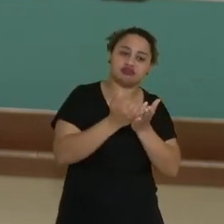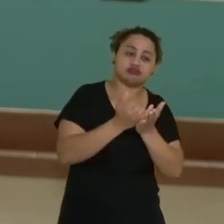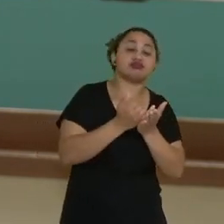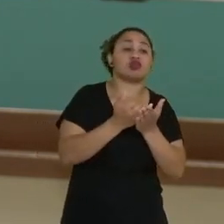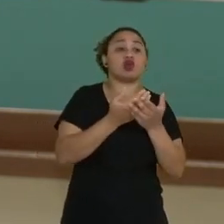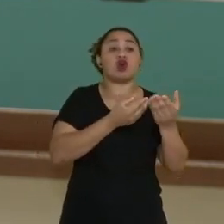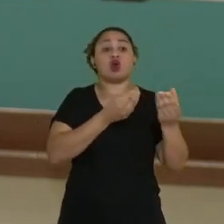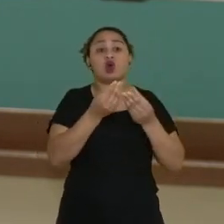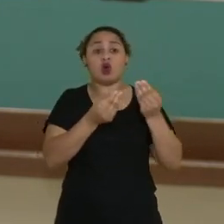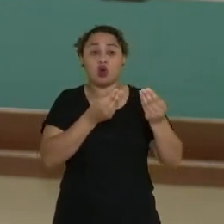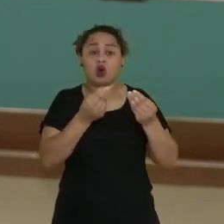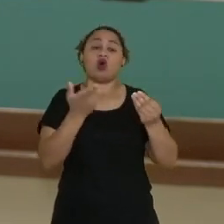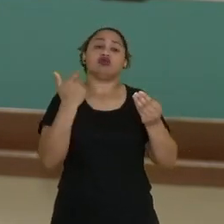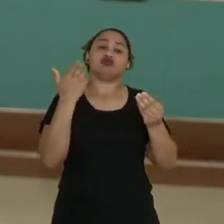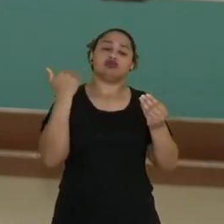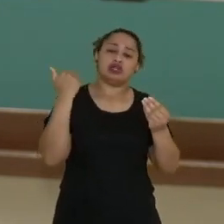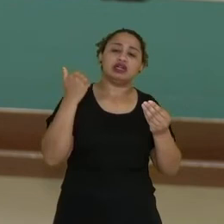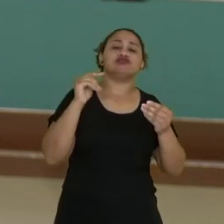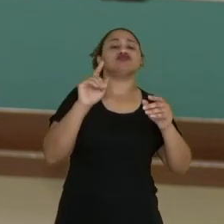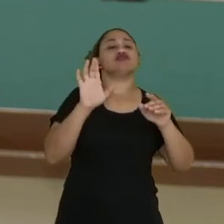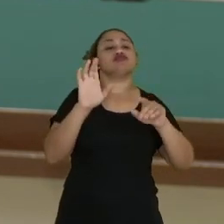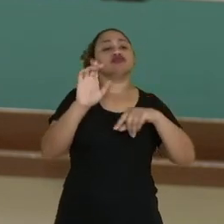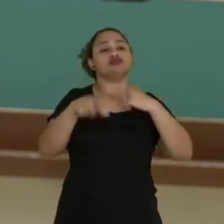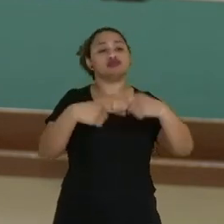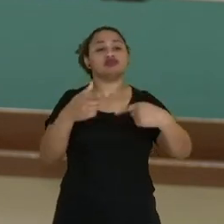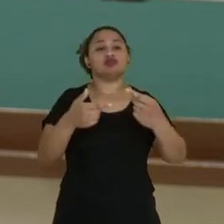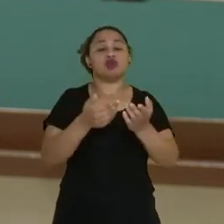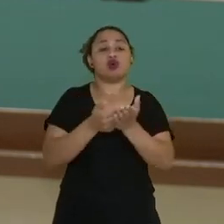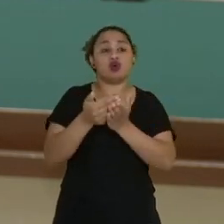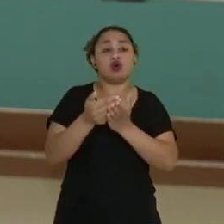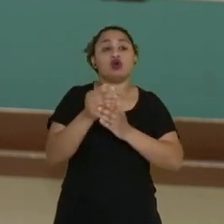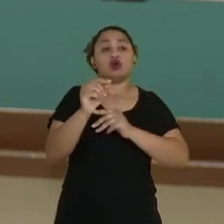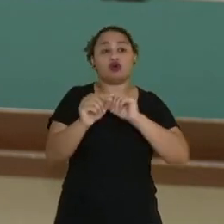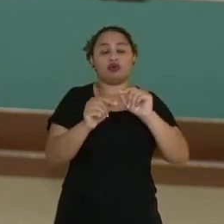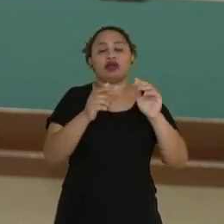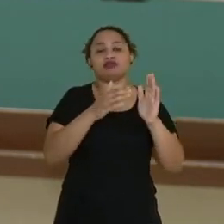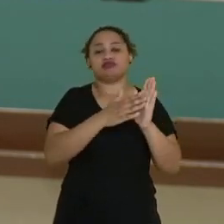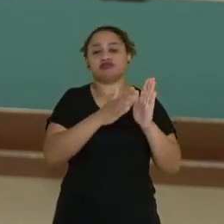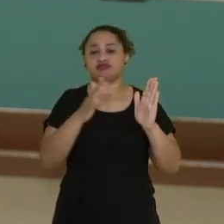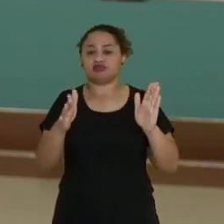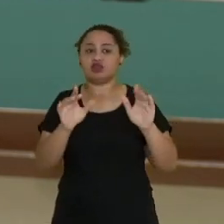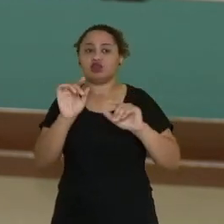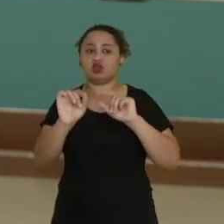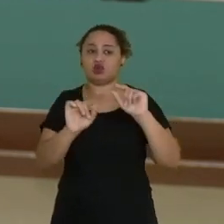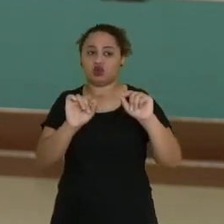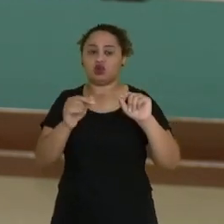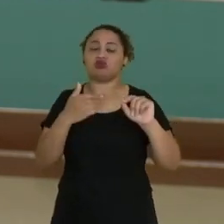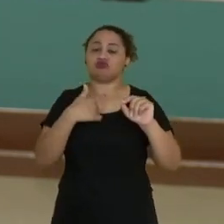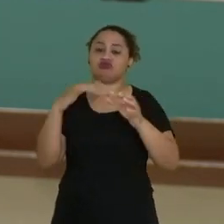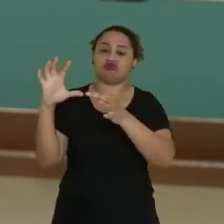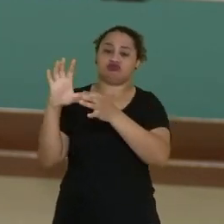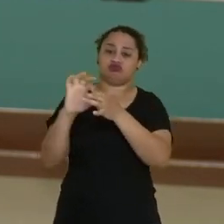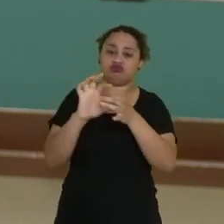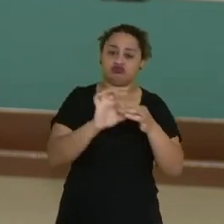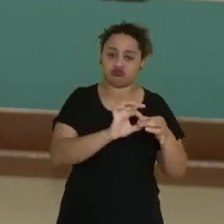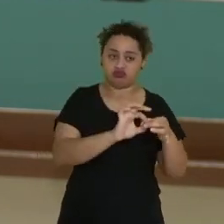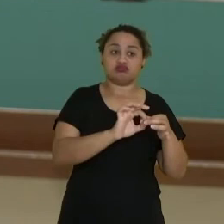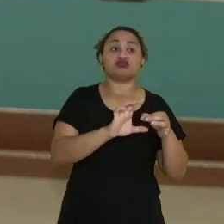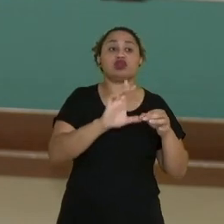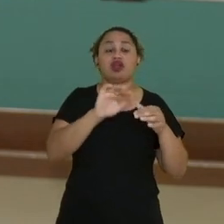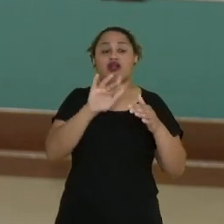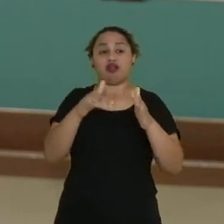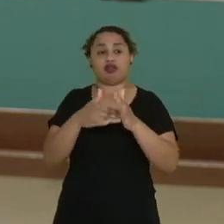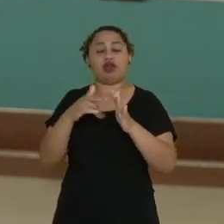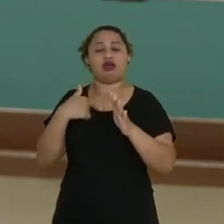ela estava, né? E aí, quando ela começa nesta parte da contextualização até